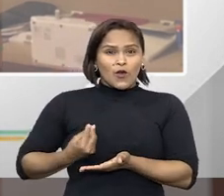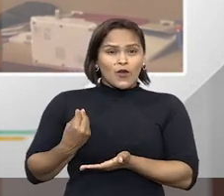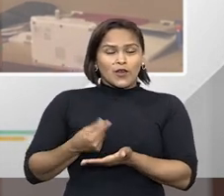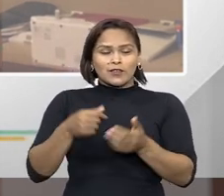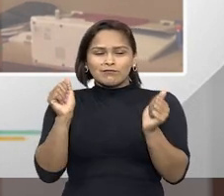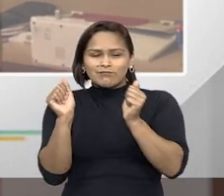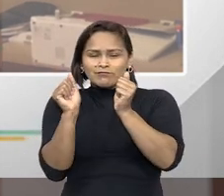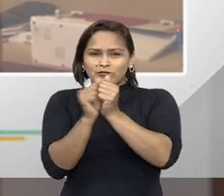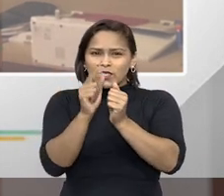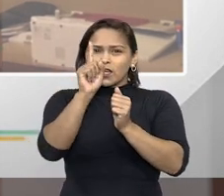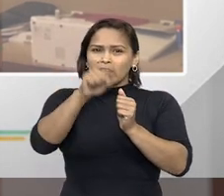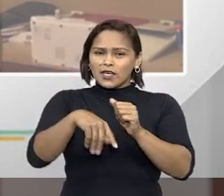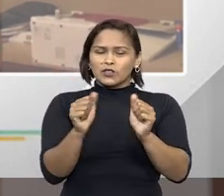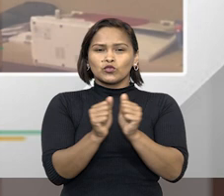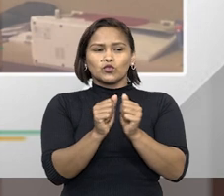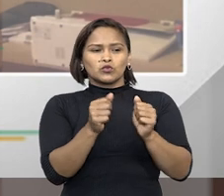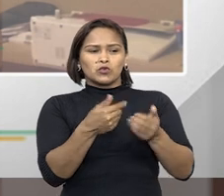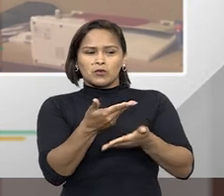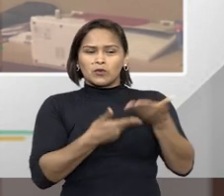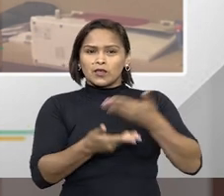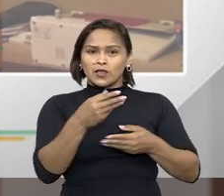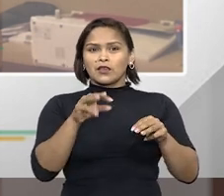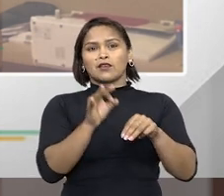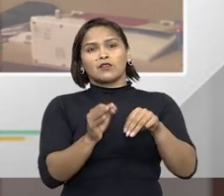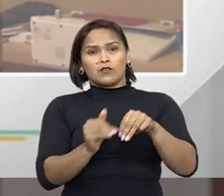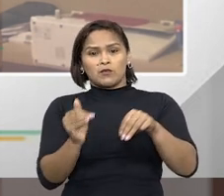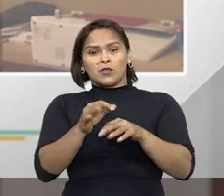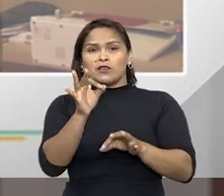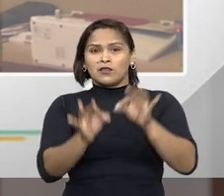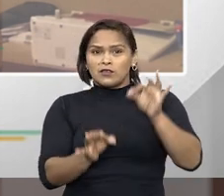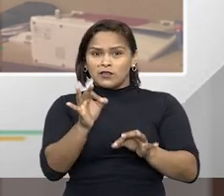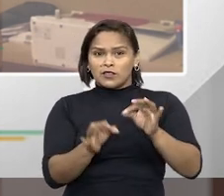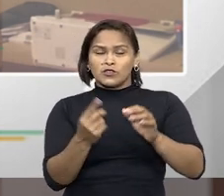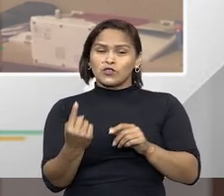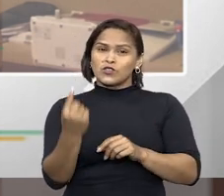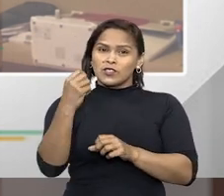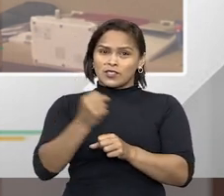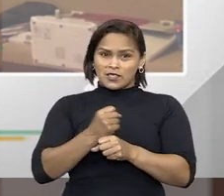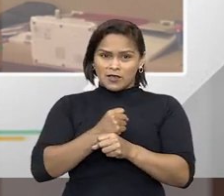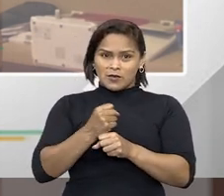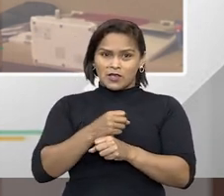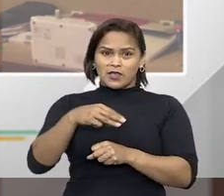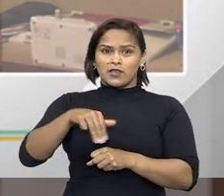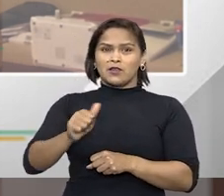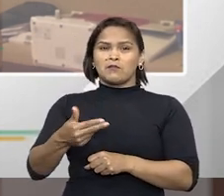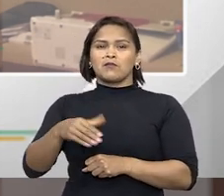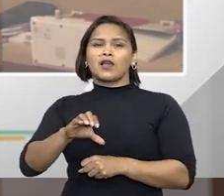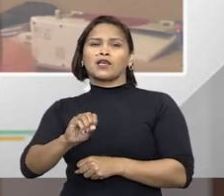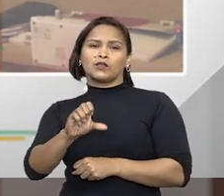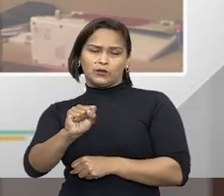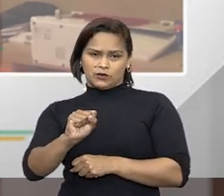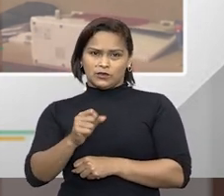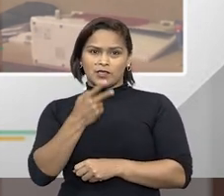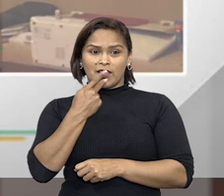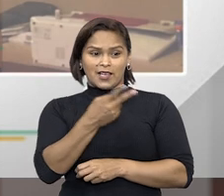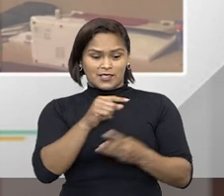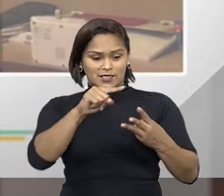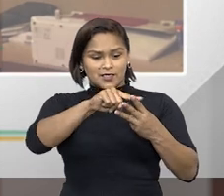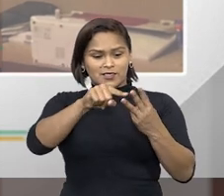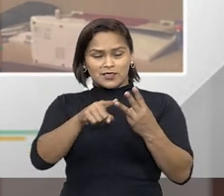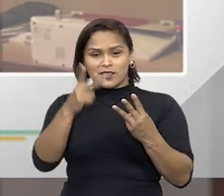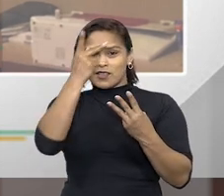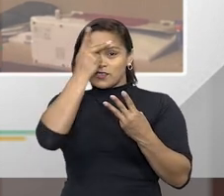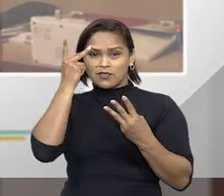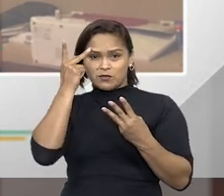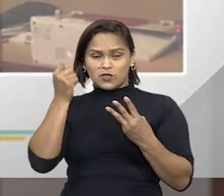ministro Décio Jobim, e com o ministro da Justiça, então, que era o ministro Márcio Tomás Barros. Essas três